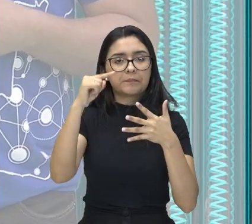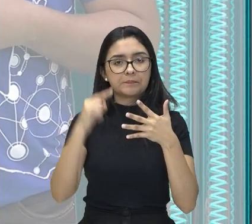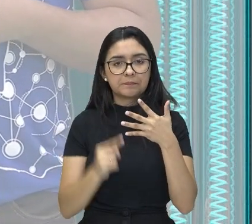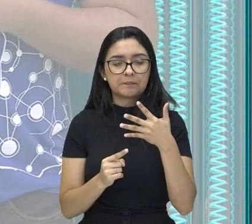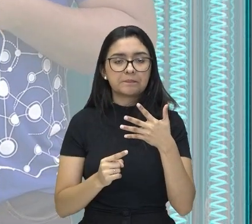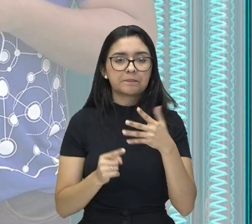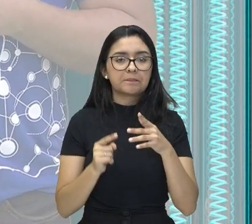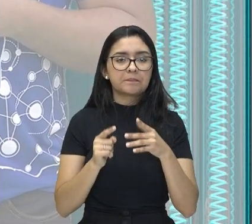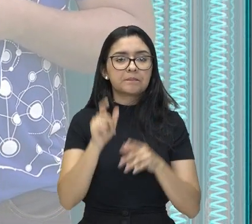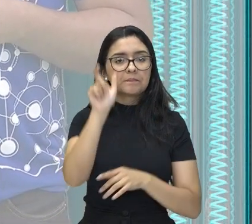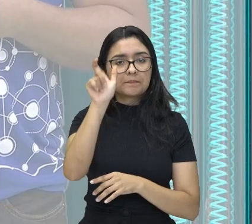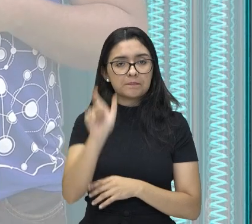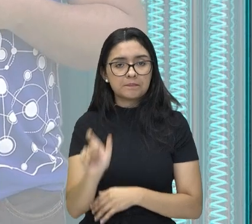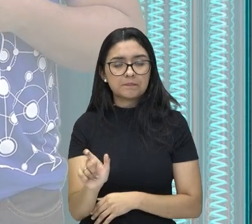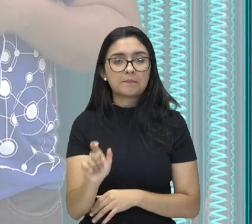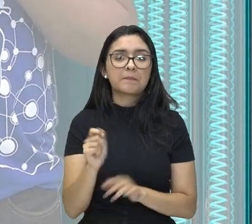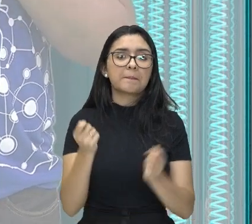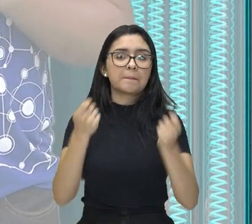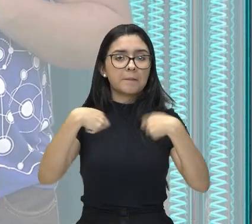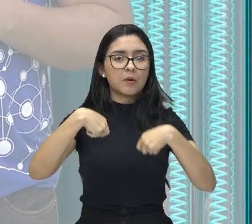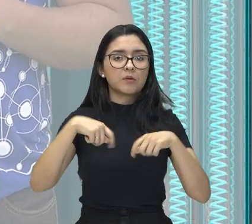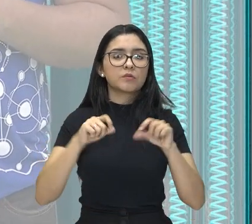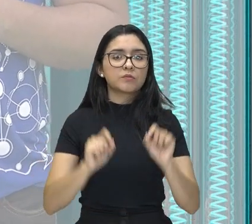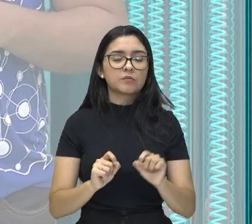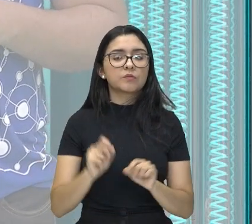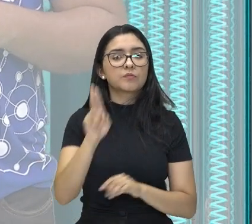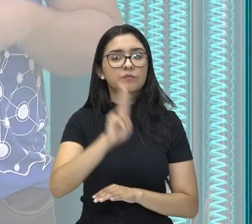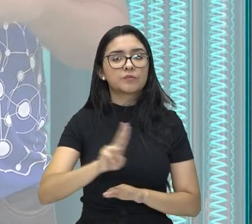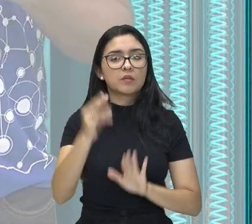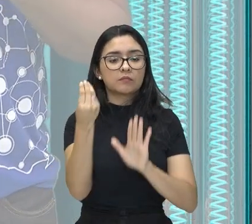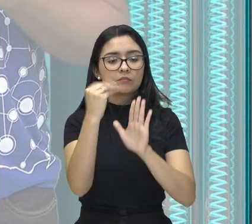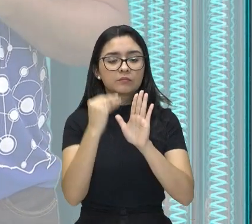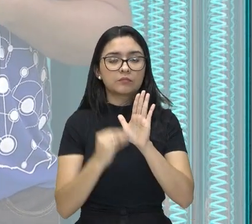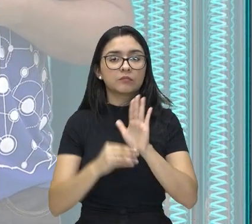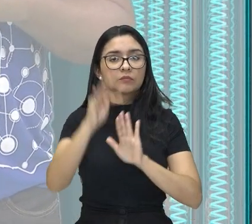enunciados aqui, eles podem ser empregados